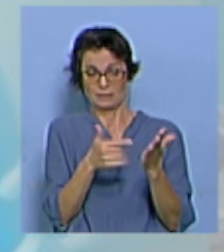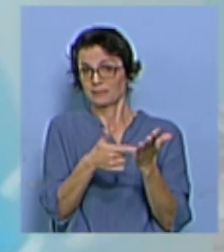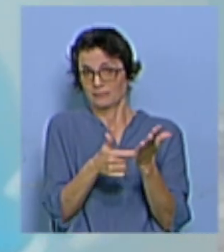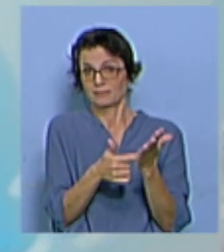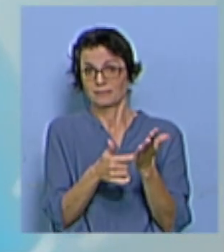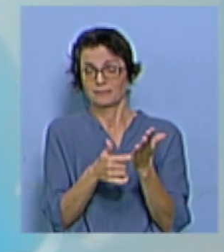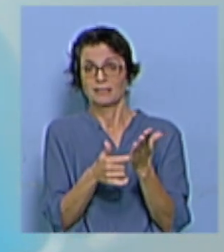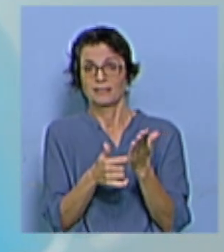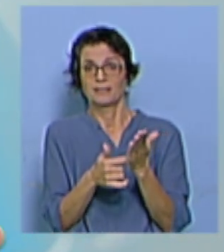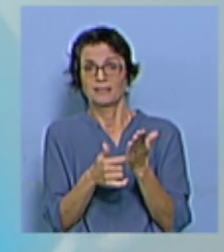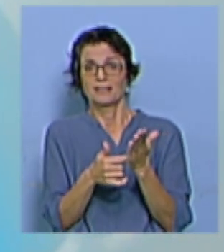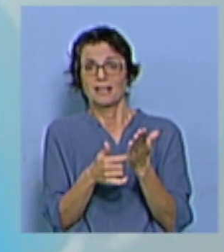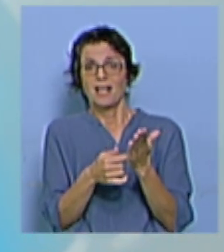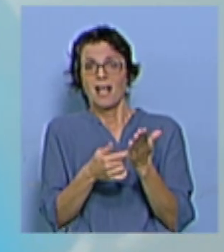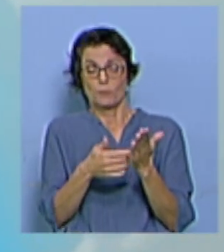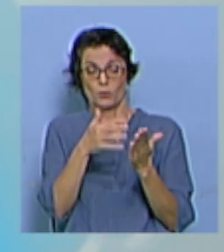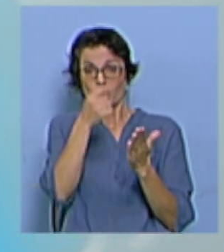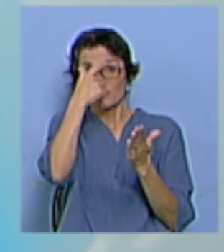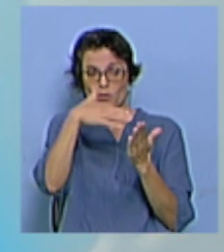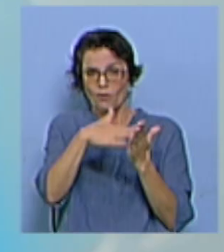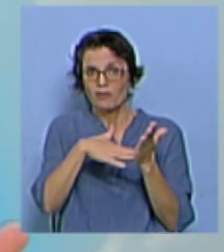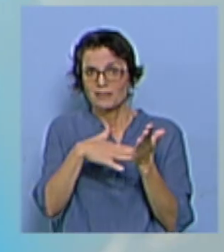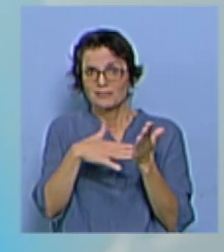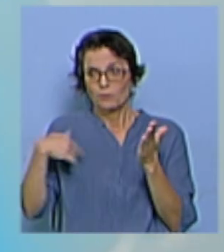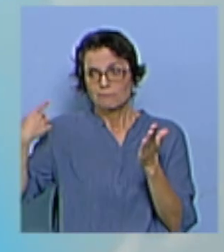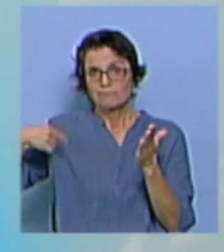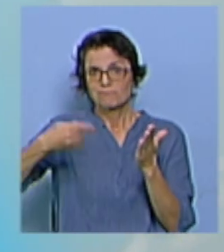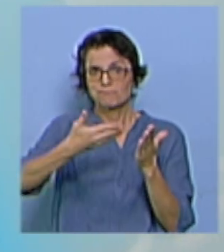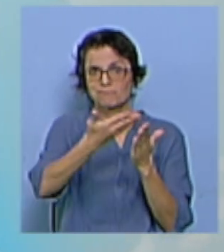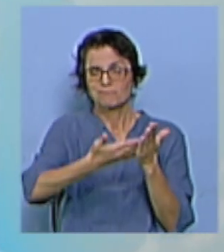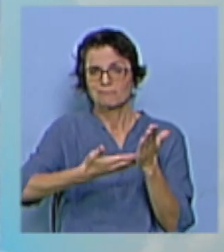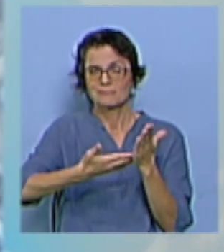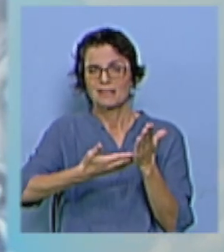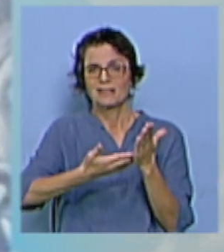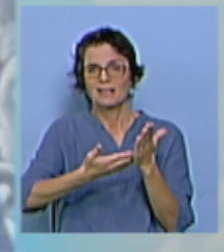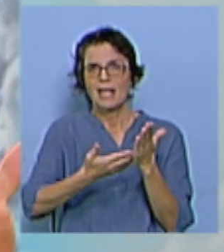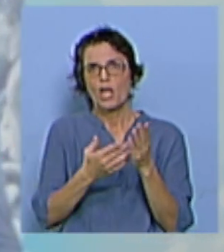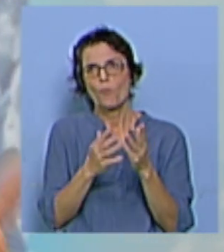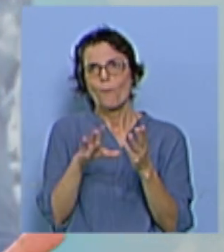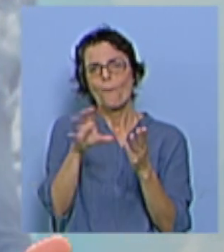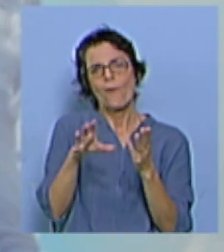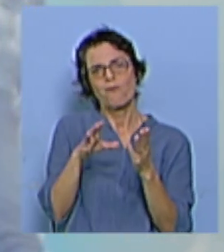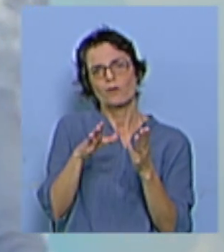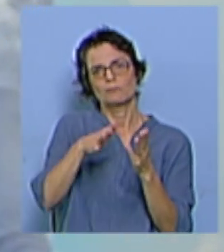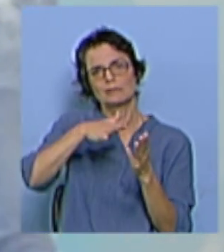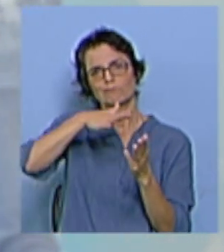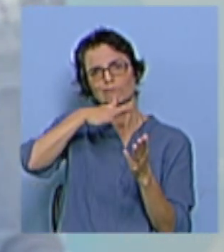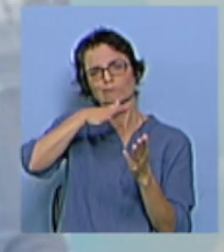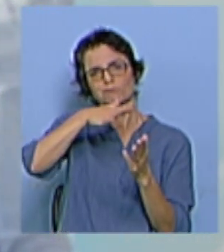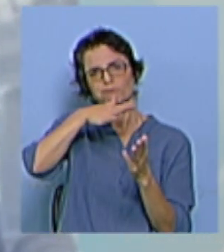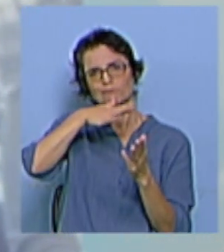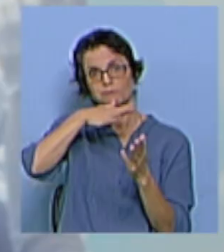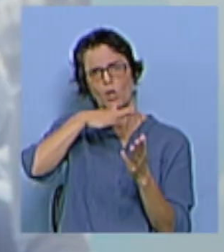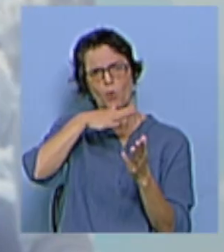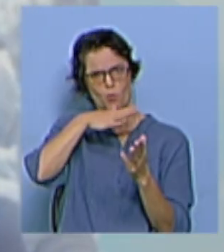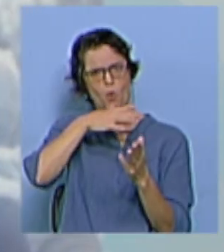textos, a parábola funciona como uma ferramenta de transmissão de mensagens muito forte, muito poderosa, não é?